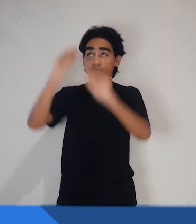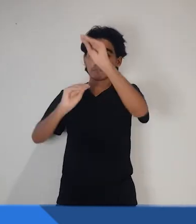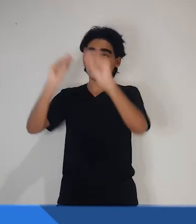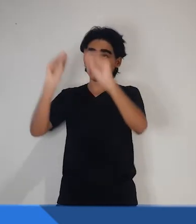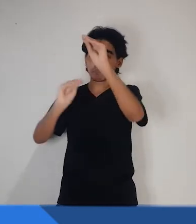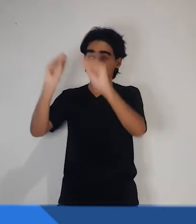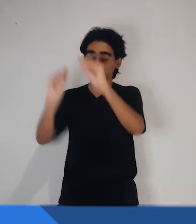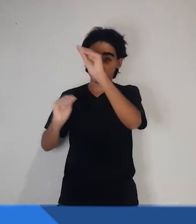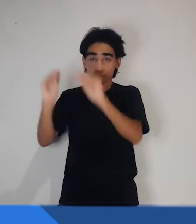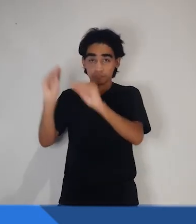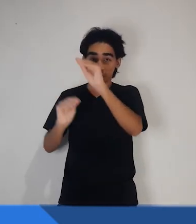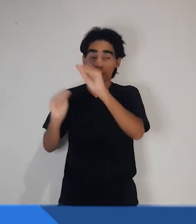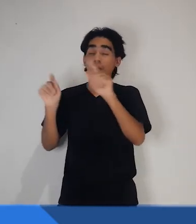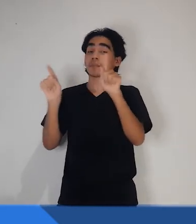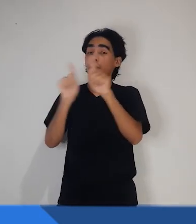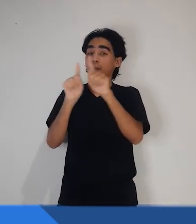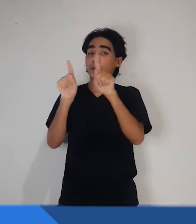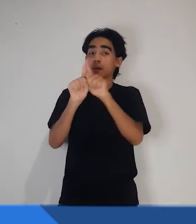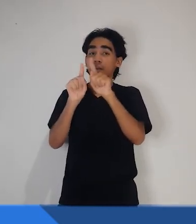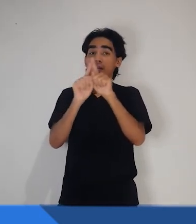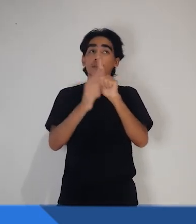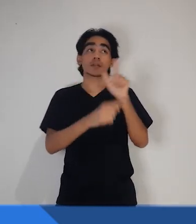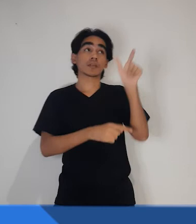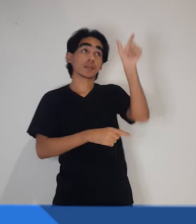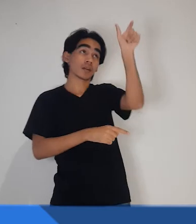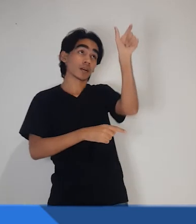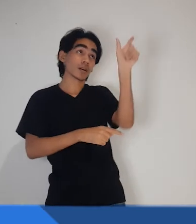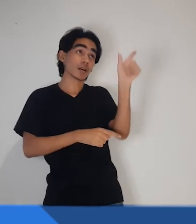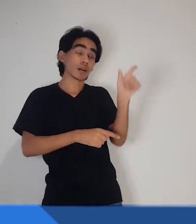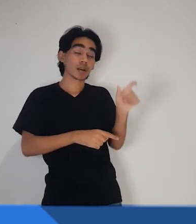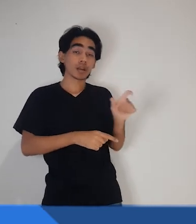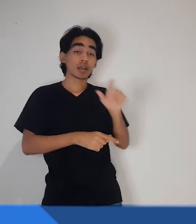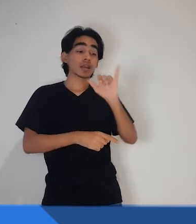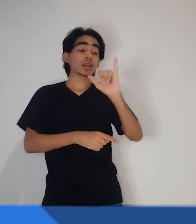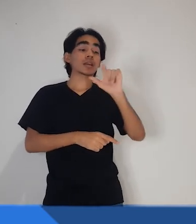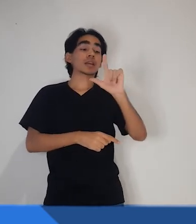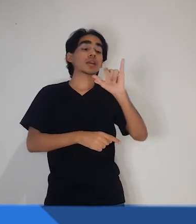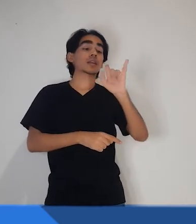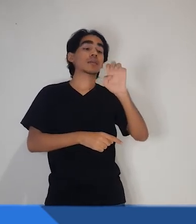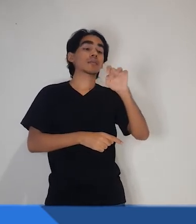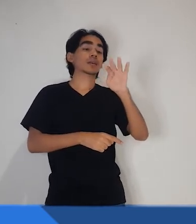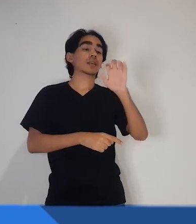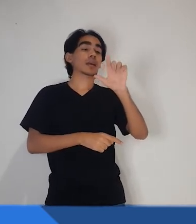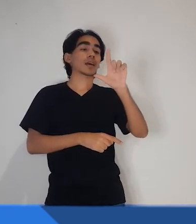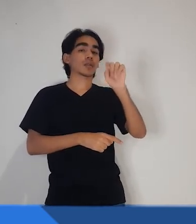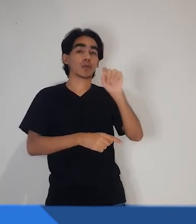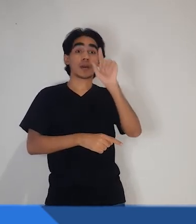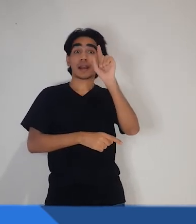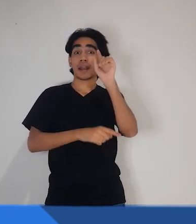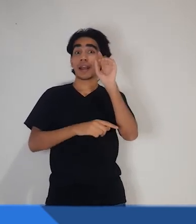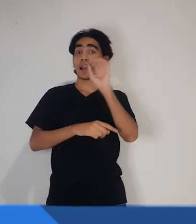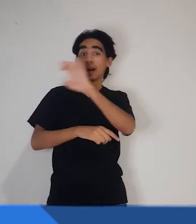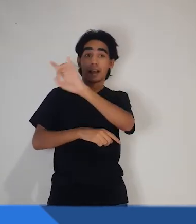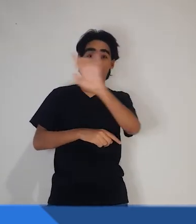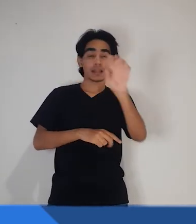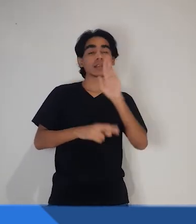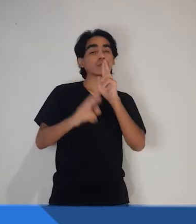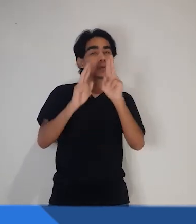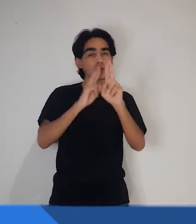colocou para embaralhar e também colocou marcado ilimitado em cada